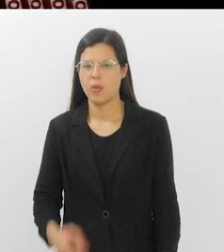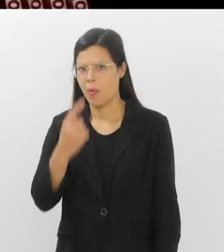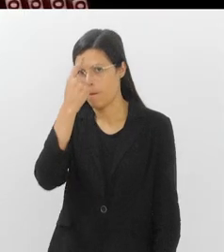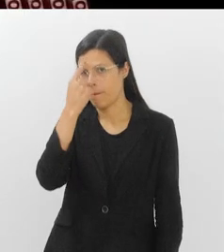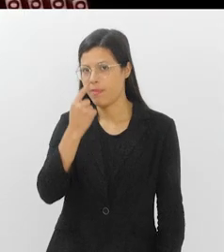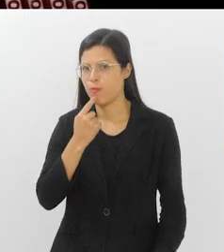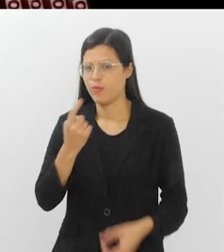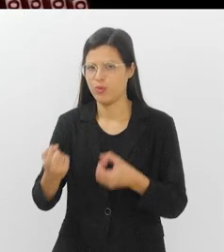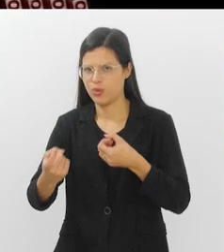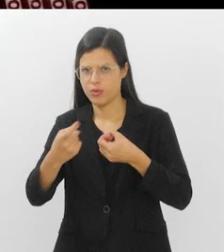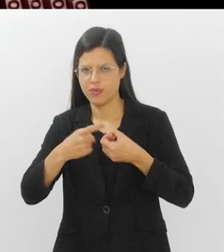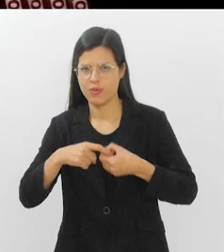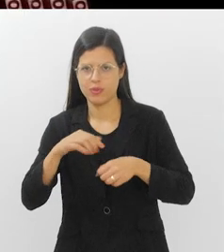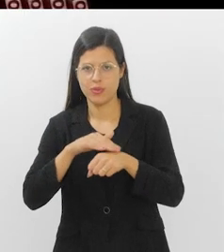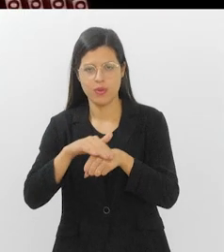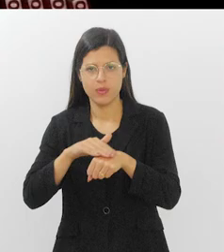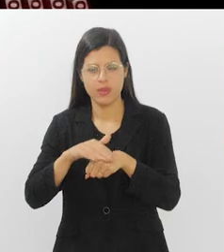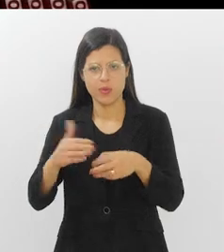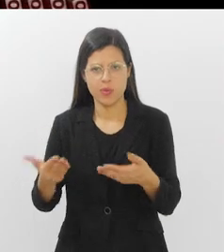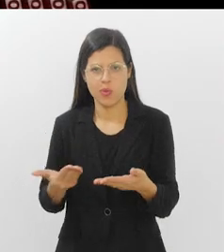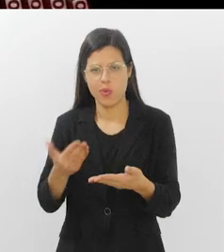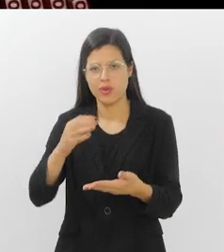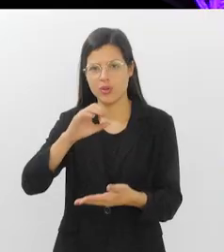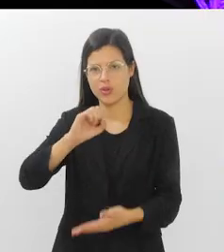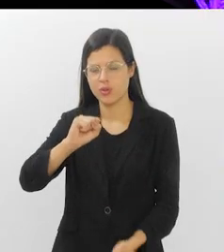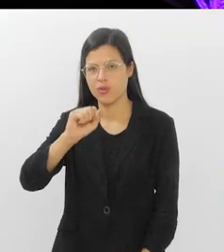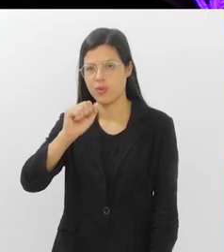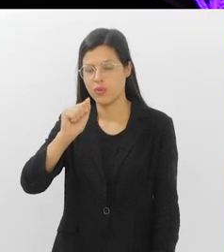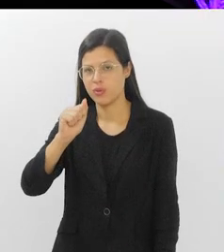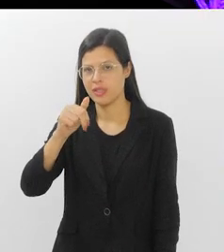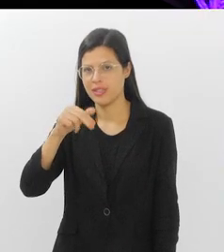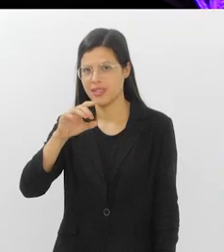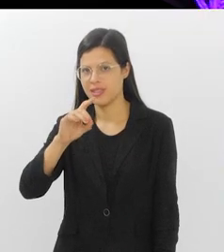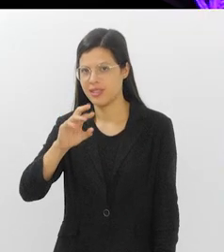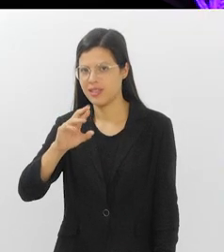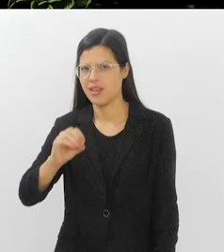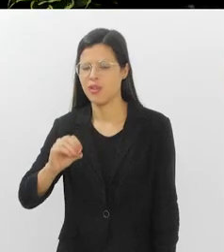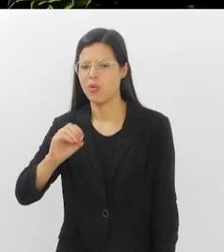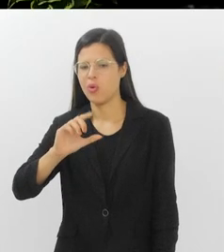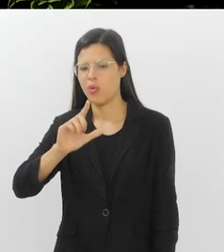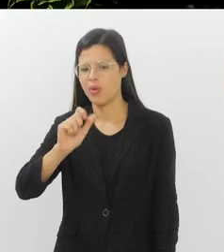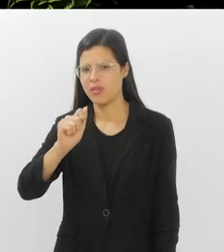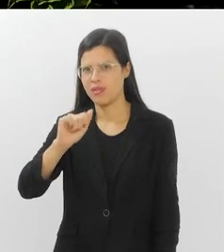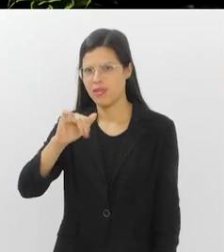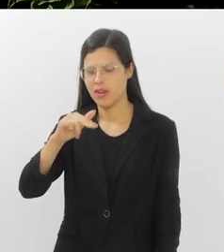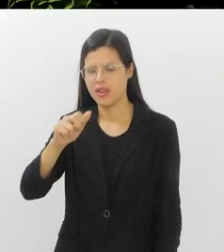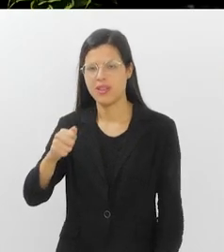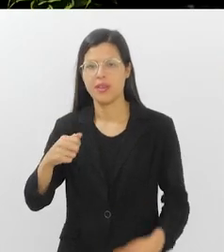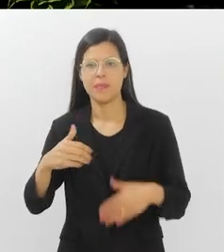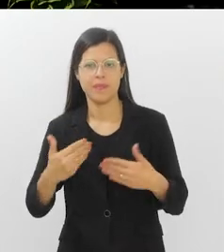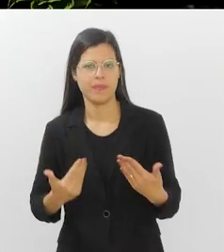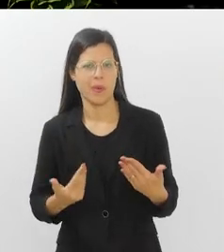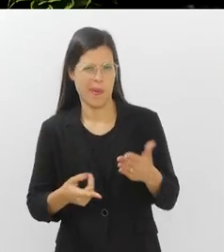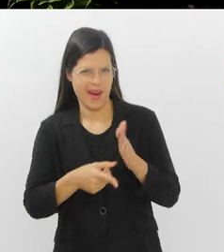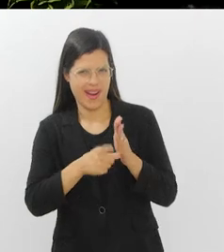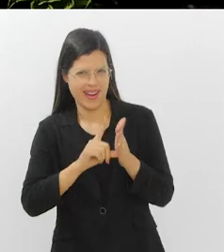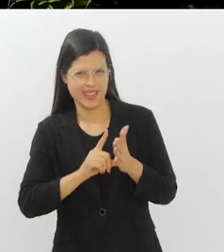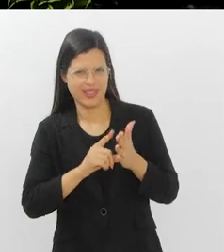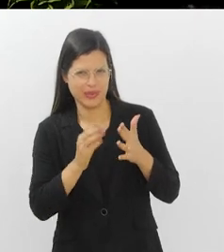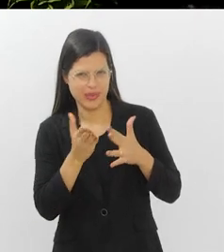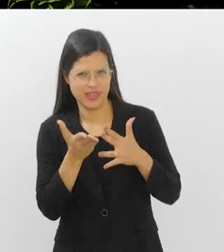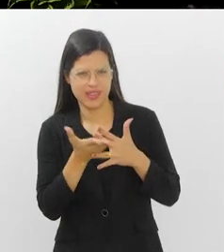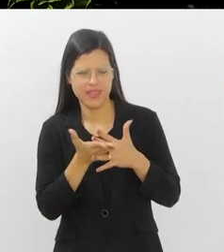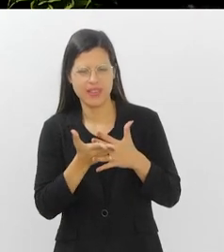o perfil está de volta conversando hoje com Sandro L Sandro e no bloco anterior a gente tava